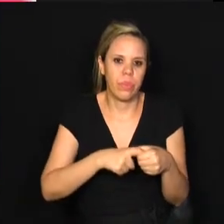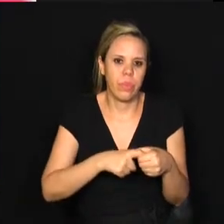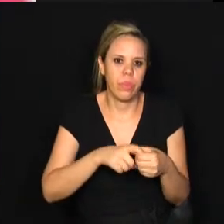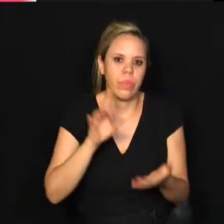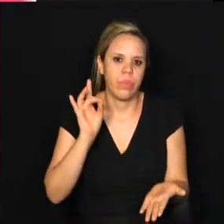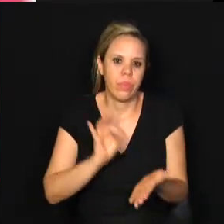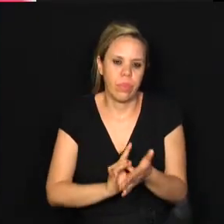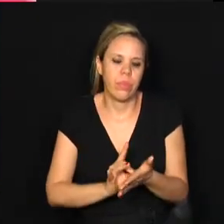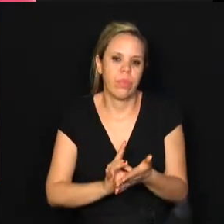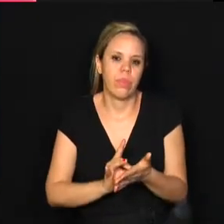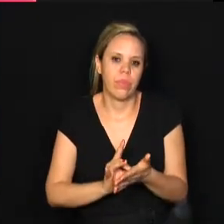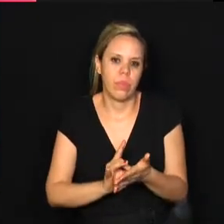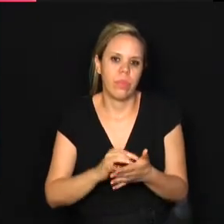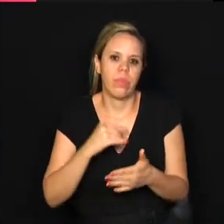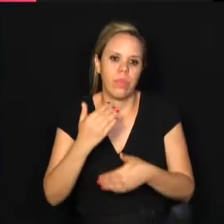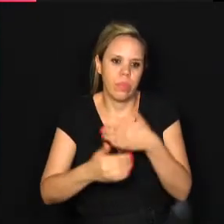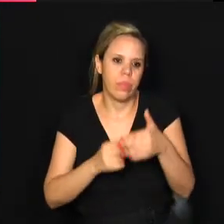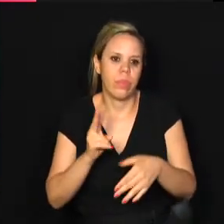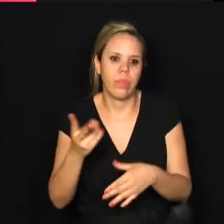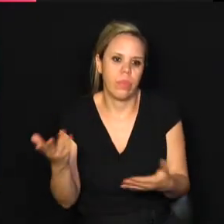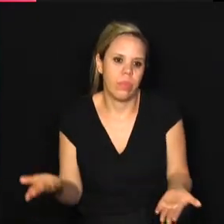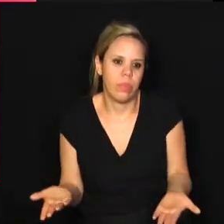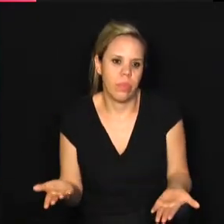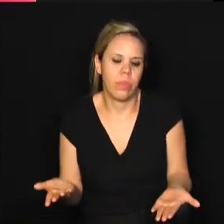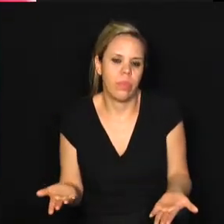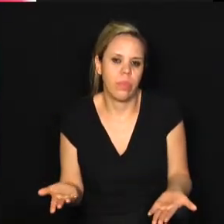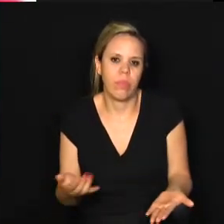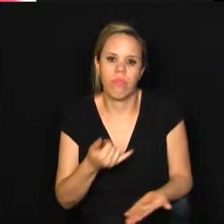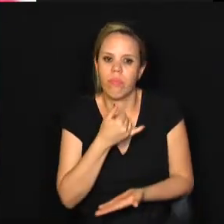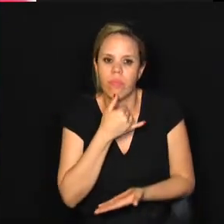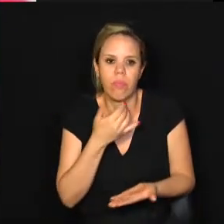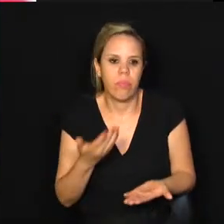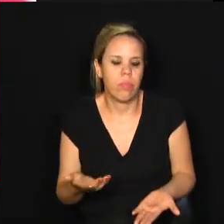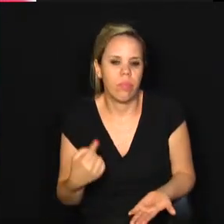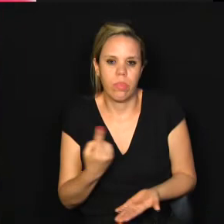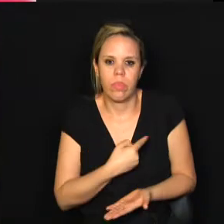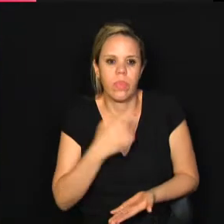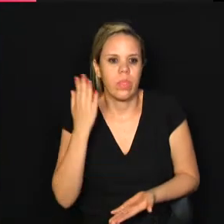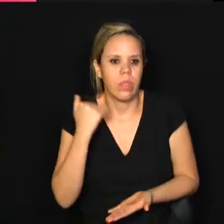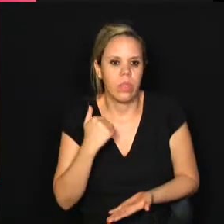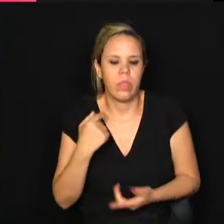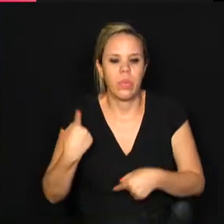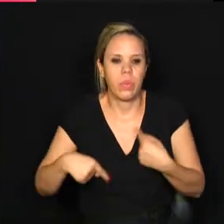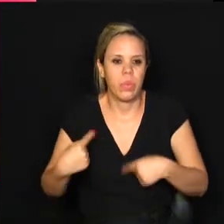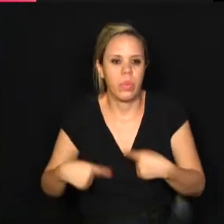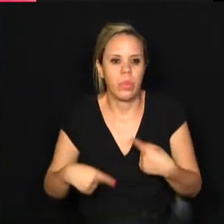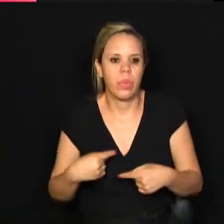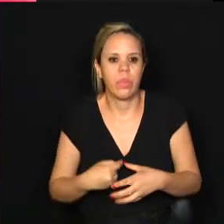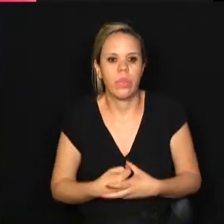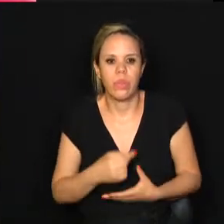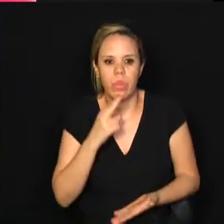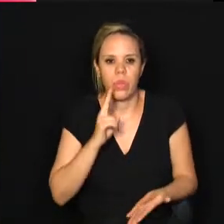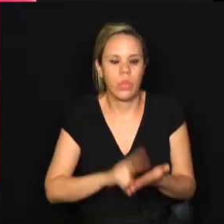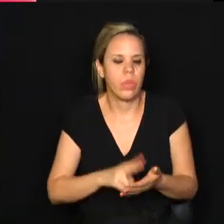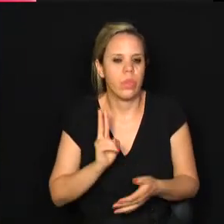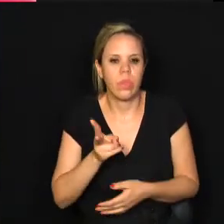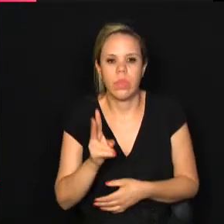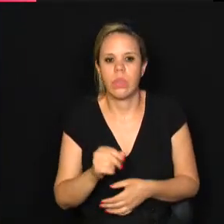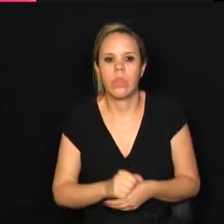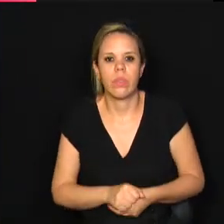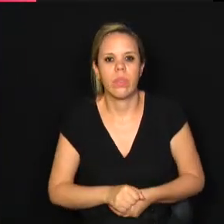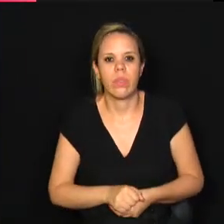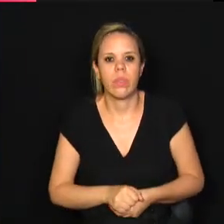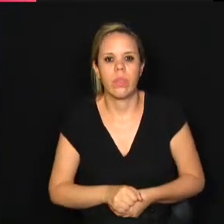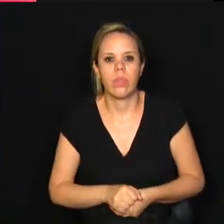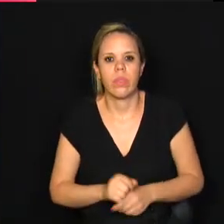as entregas diariamente. Só que, infelizmente, né, como nós sabemos que tudo é política, e o Correio sempre foi uma